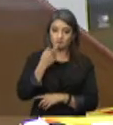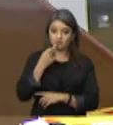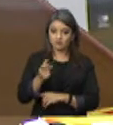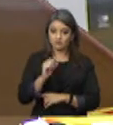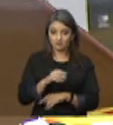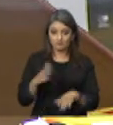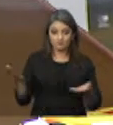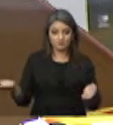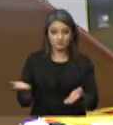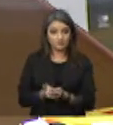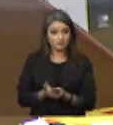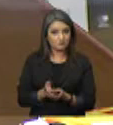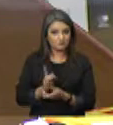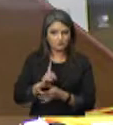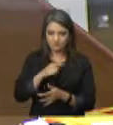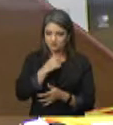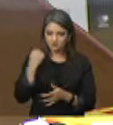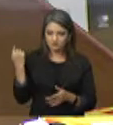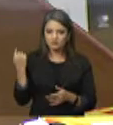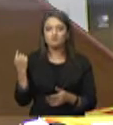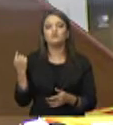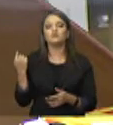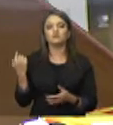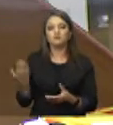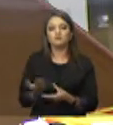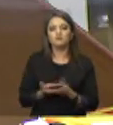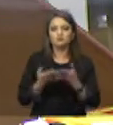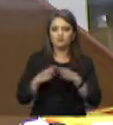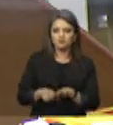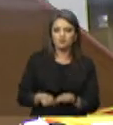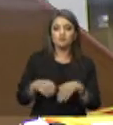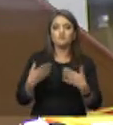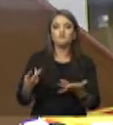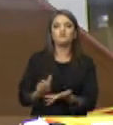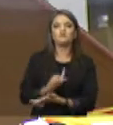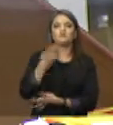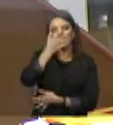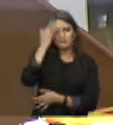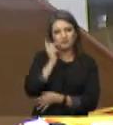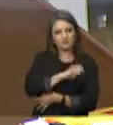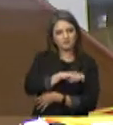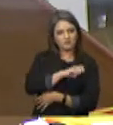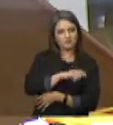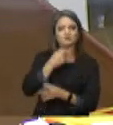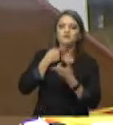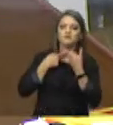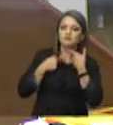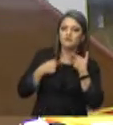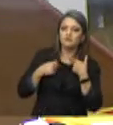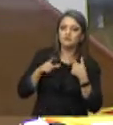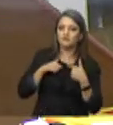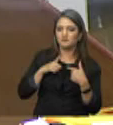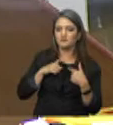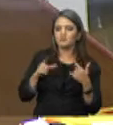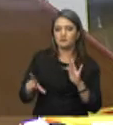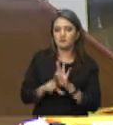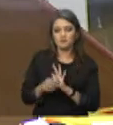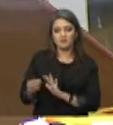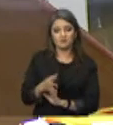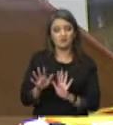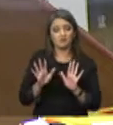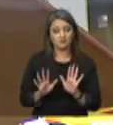imprescritíveis ações de ressarcimento por atos de improbidade dolosos previstos na lei 8429/92